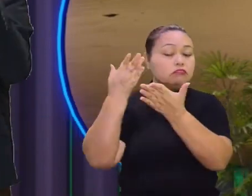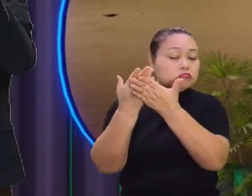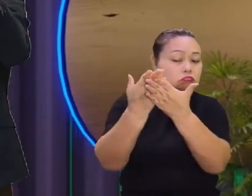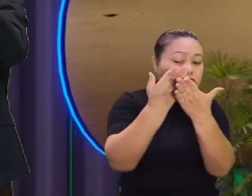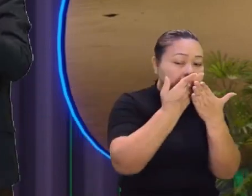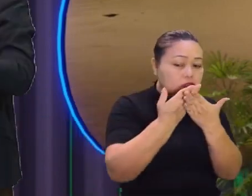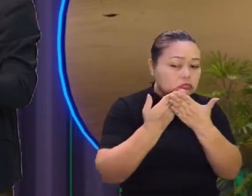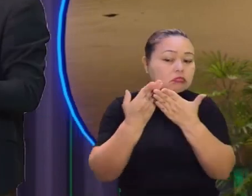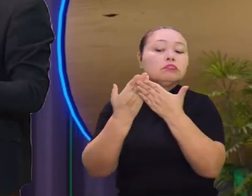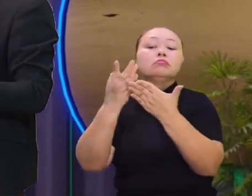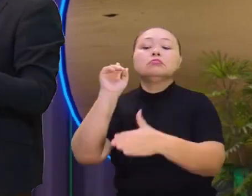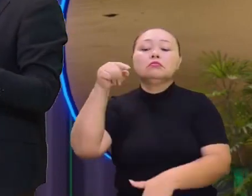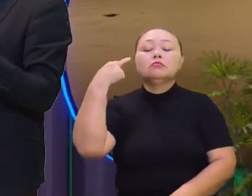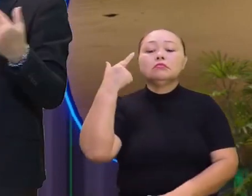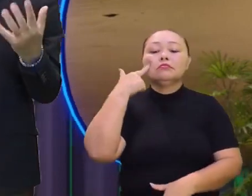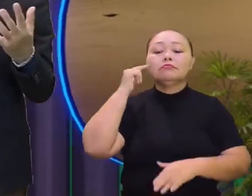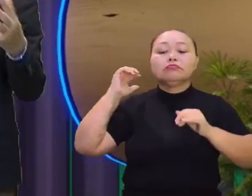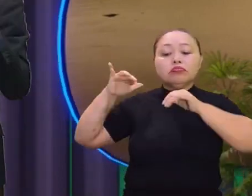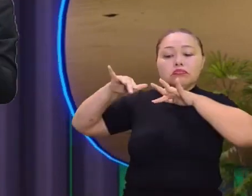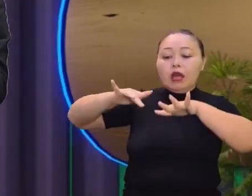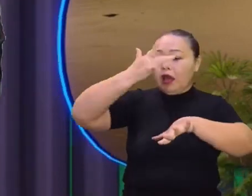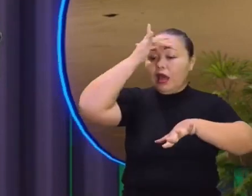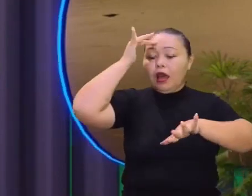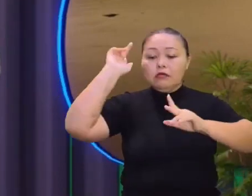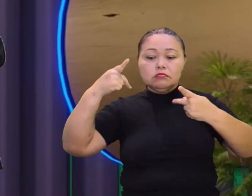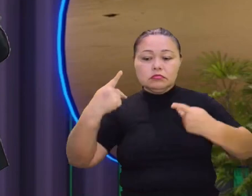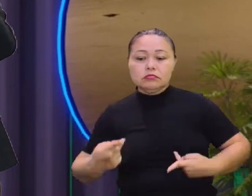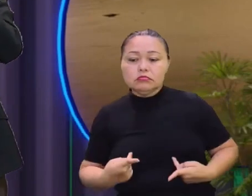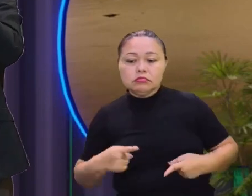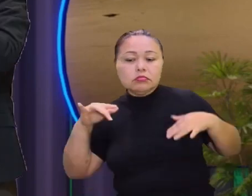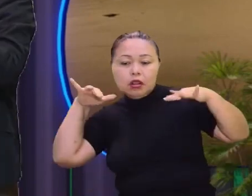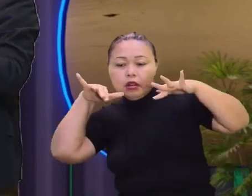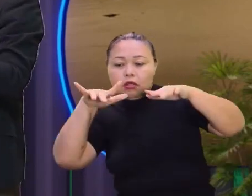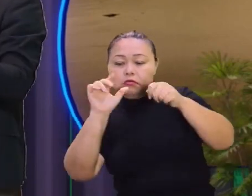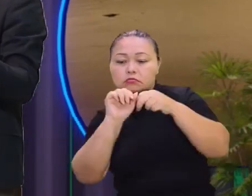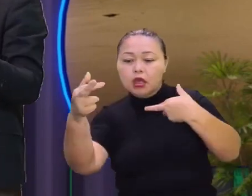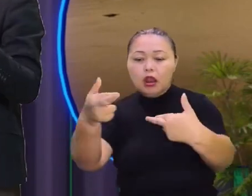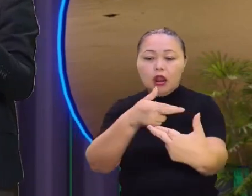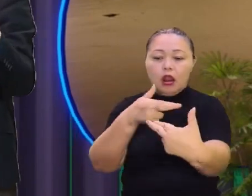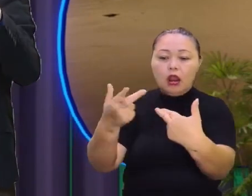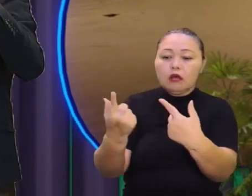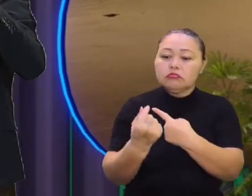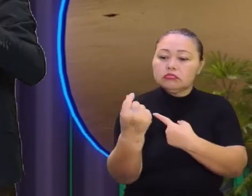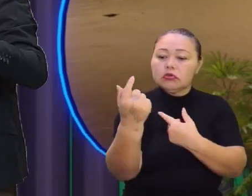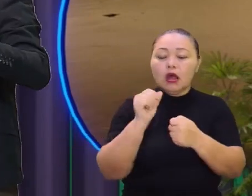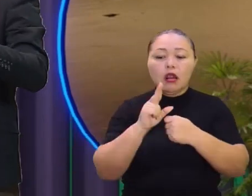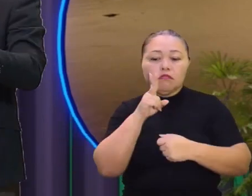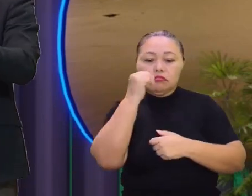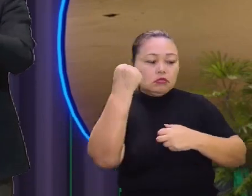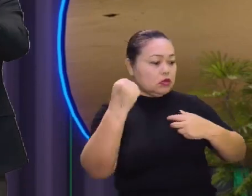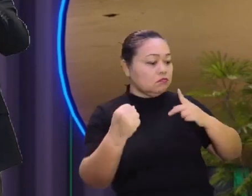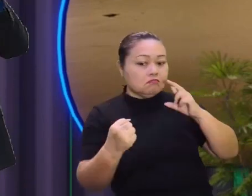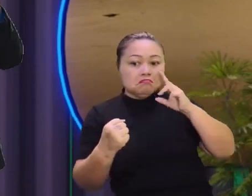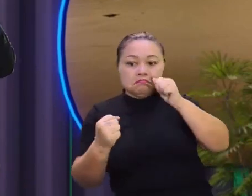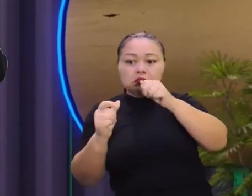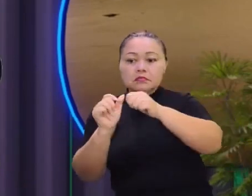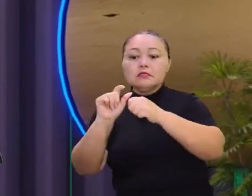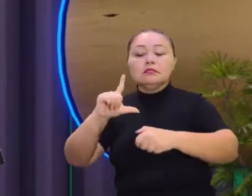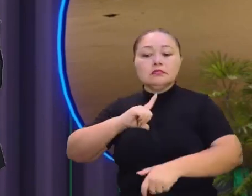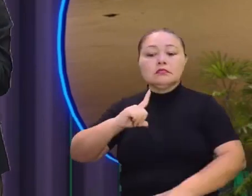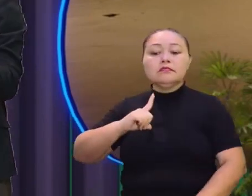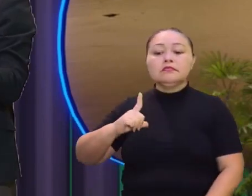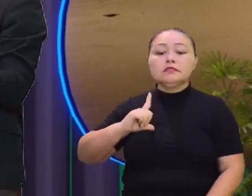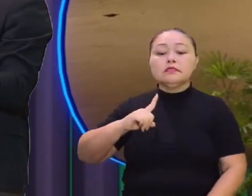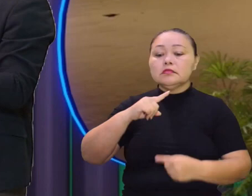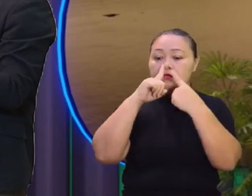estudados essa odisseia humana aqui, por essa questão de relação econômica de poder, que